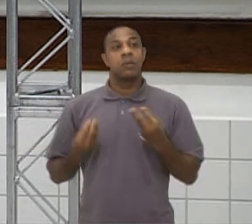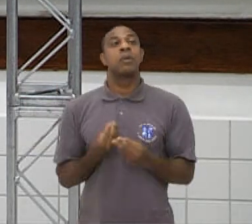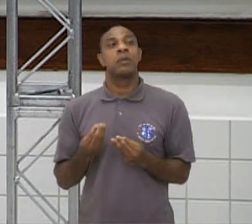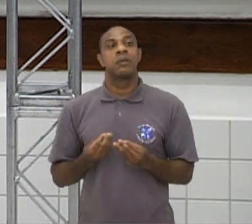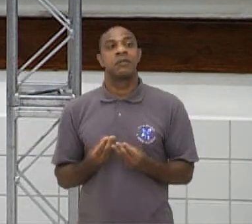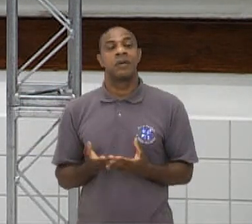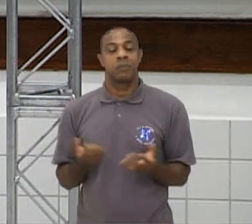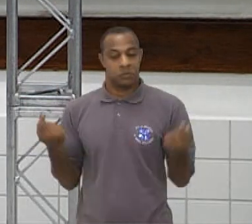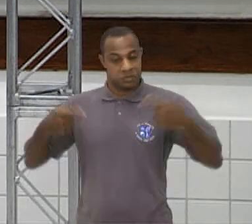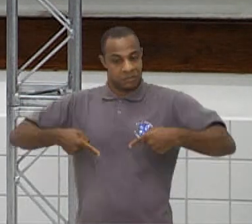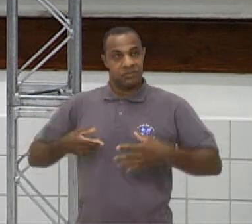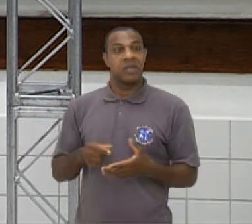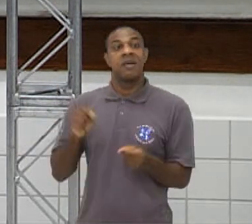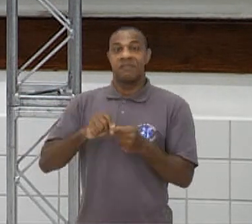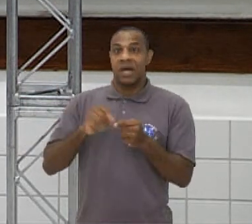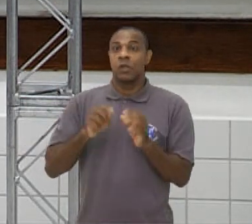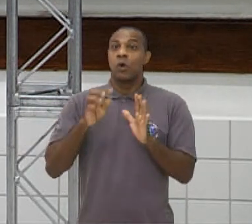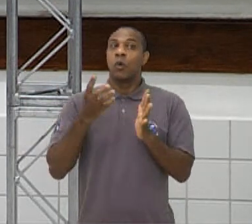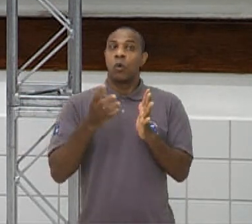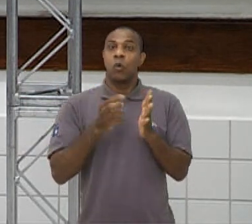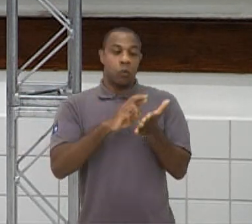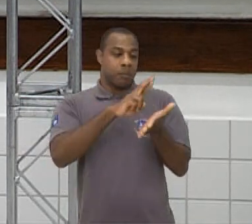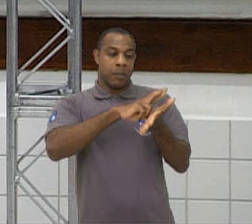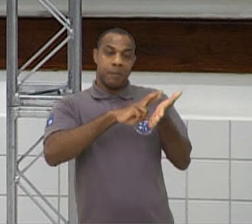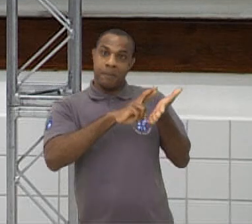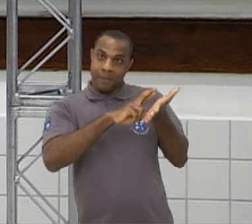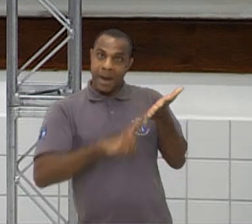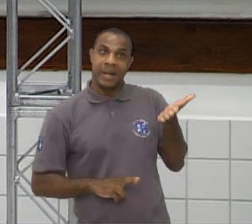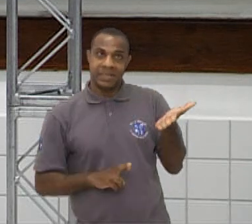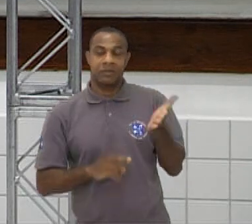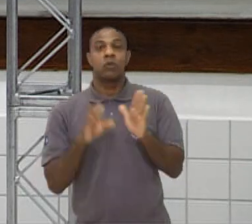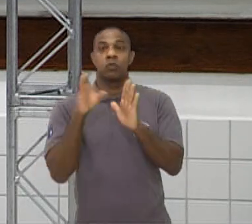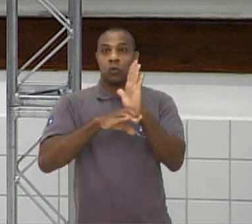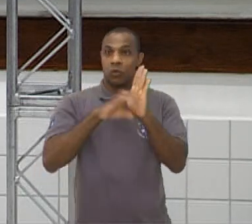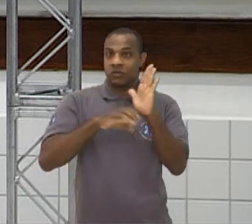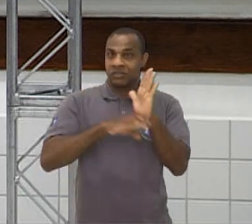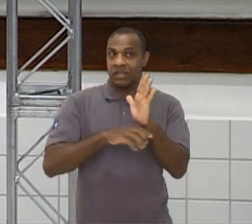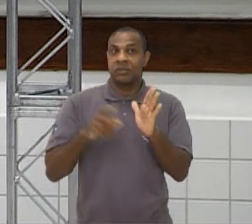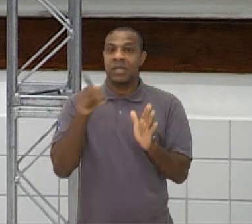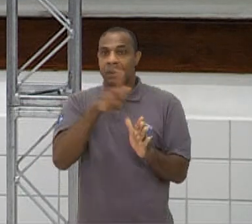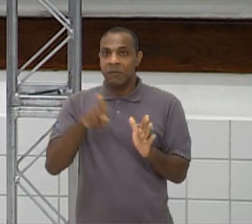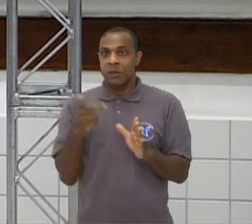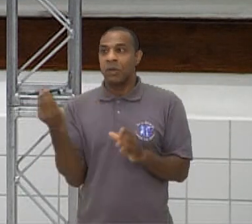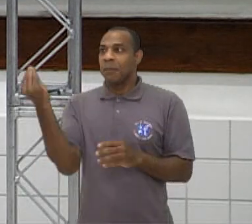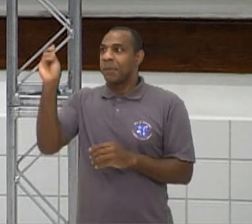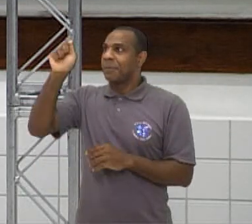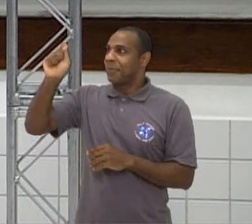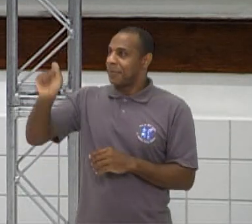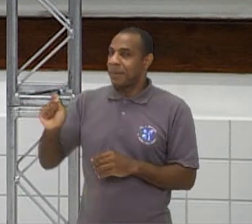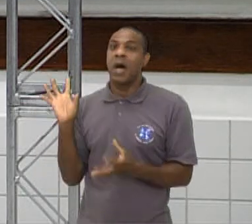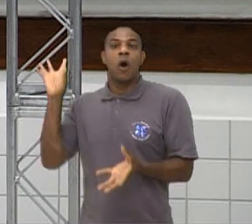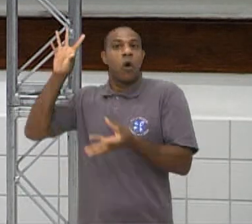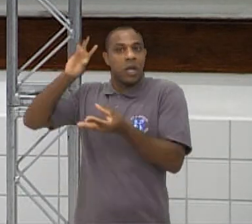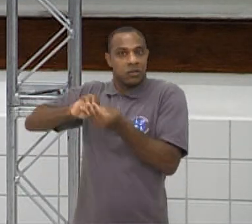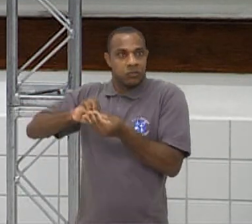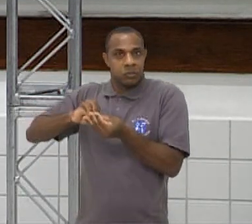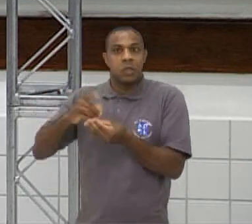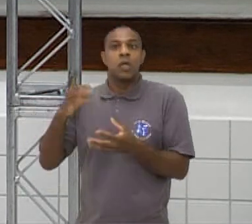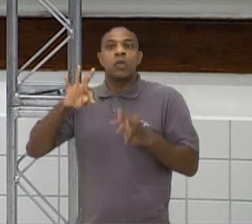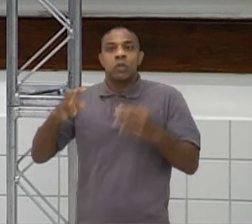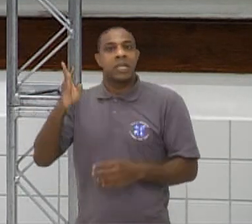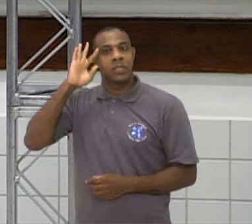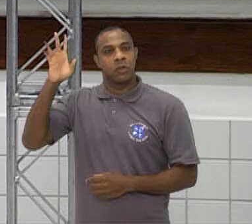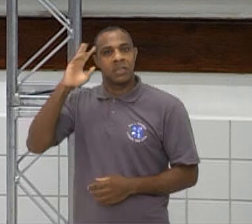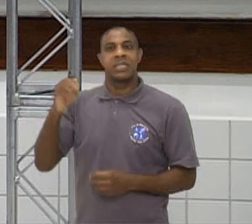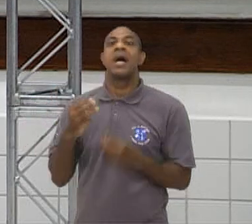deixar um desafio. Faça uma redação com os conceitos que a gente anotou no quadro, fazendo um resumo de toda a teoria do Marx que a gente viu até